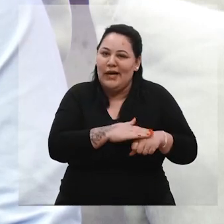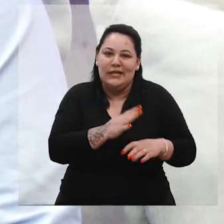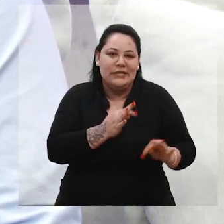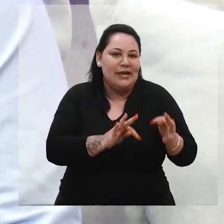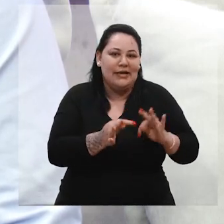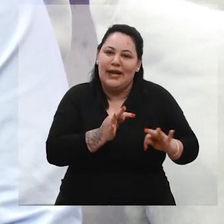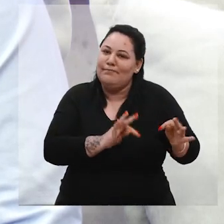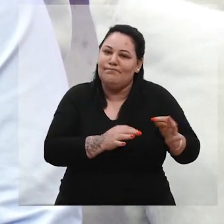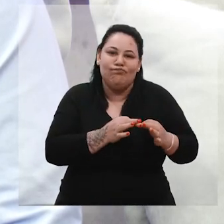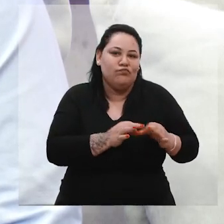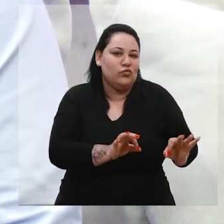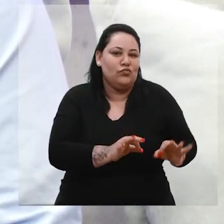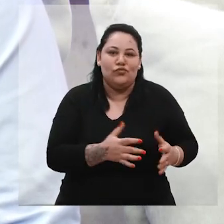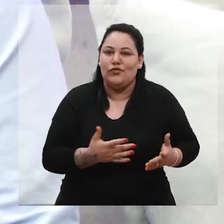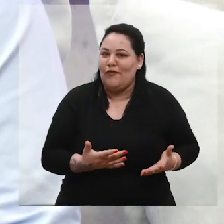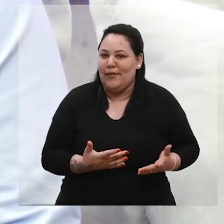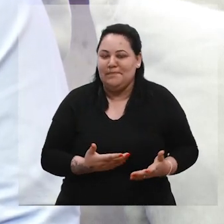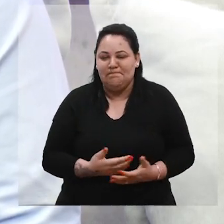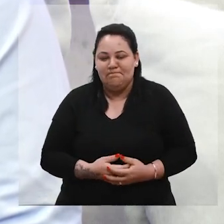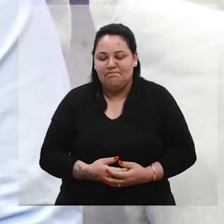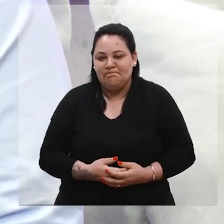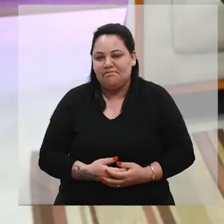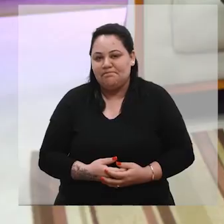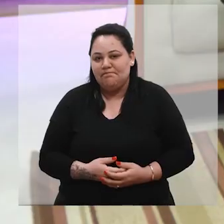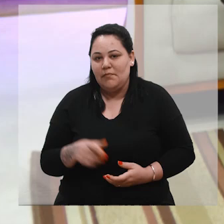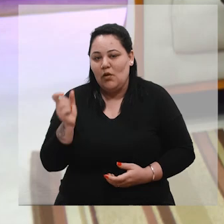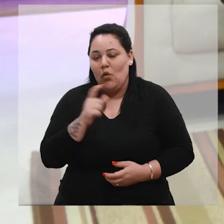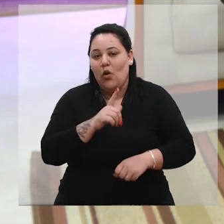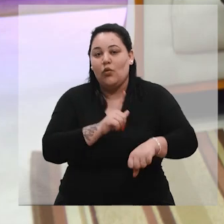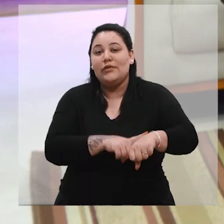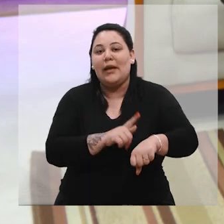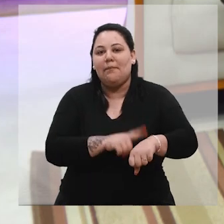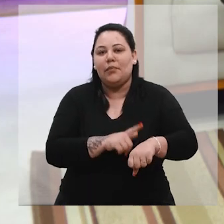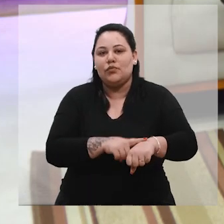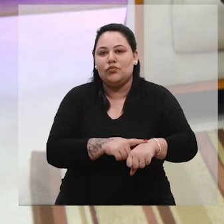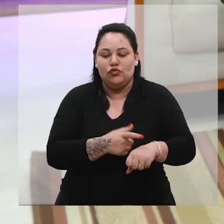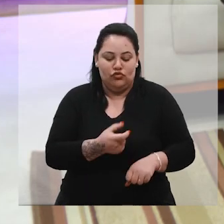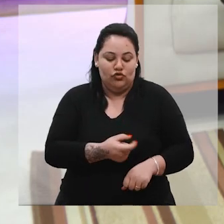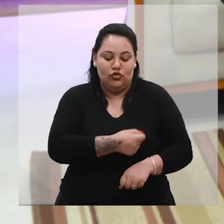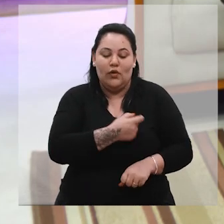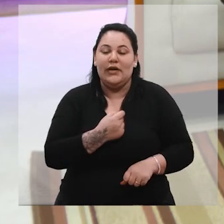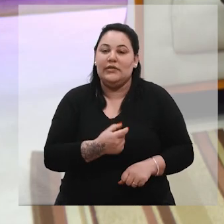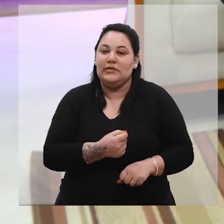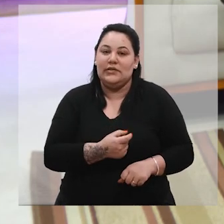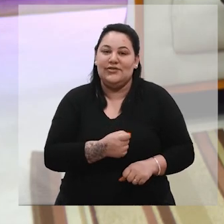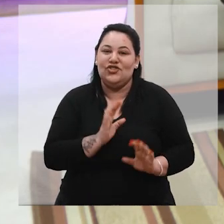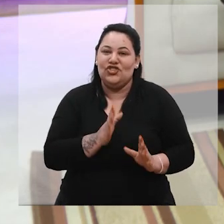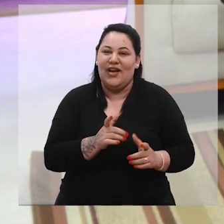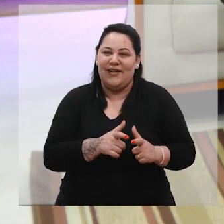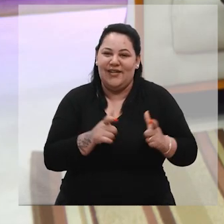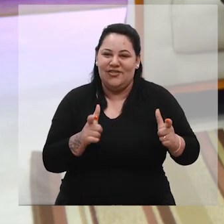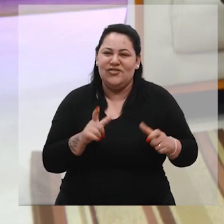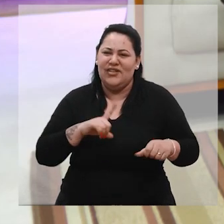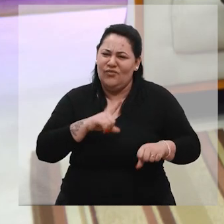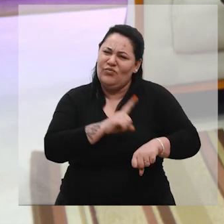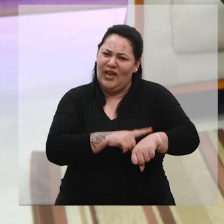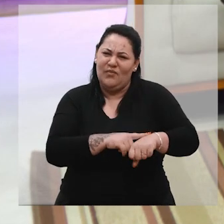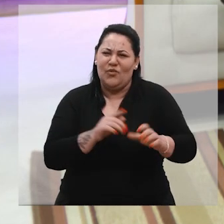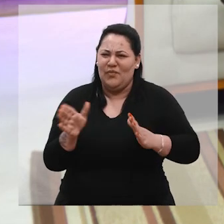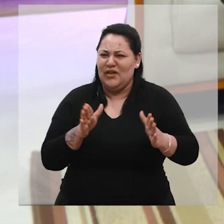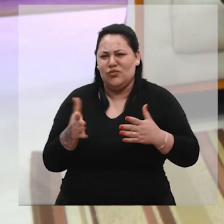consegue oferecer uma cura, né? Qual que é o tempo, assim, de um câncer avançar, um câncer de mama? Tem um tempo,